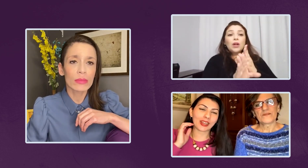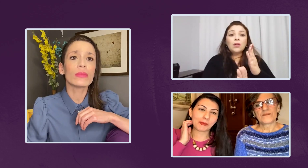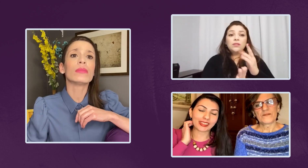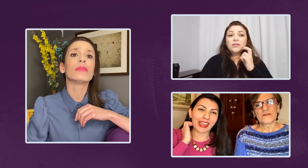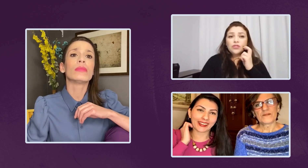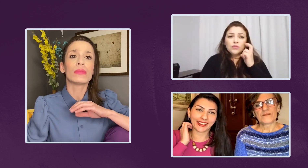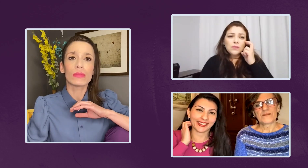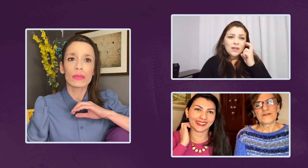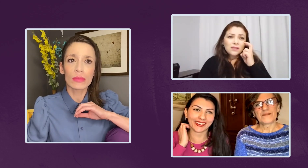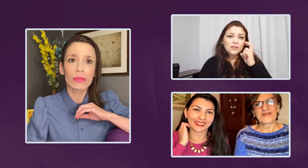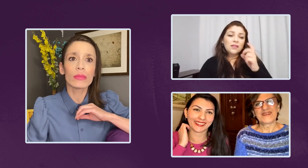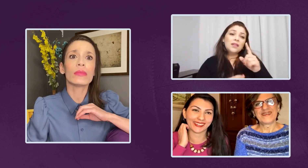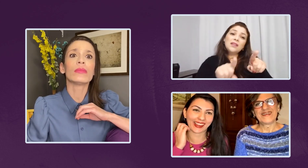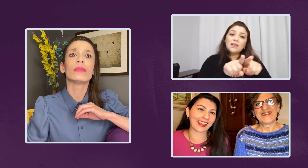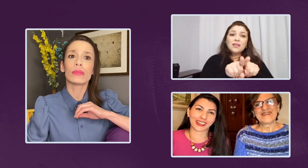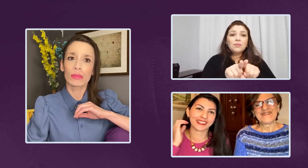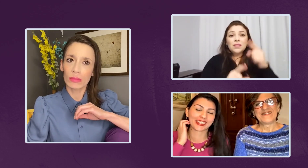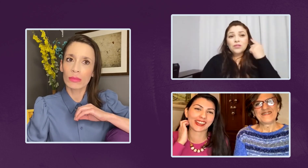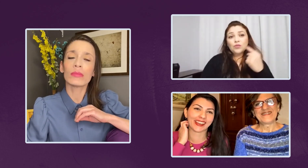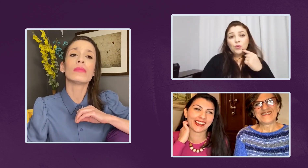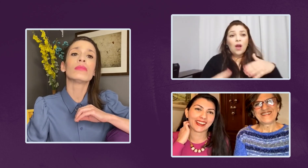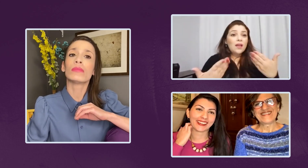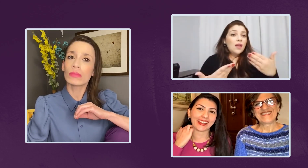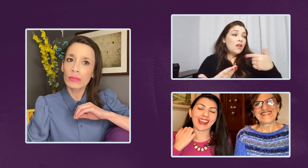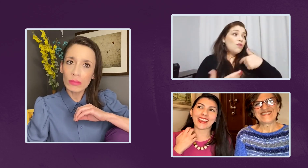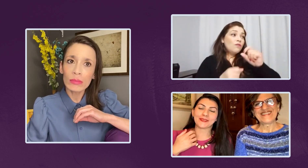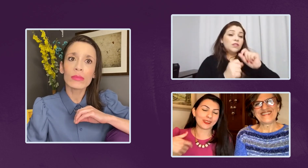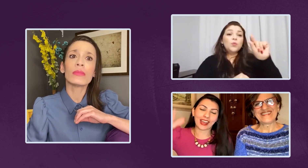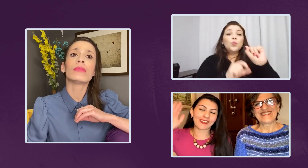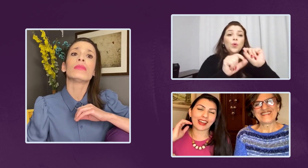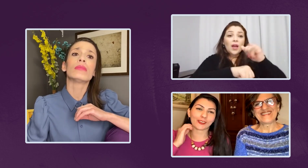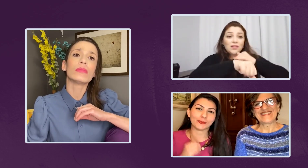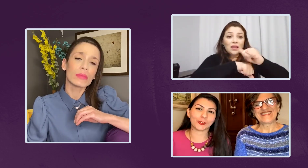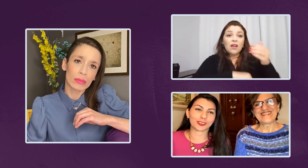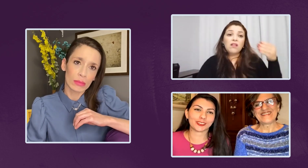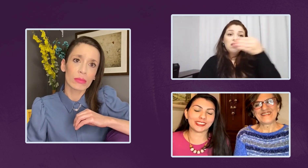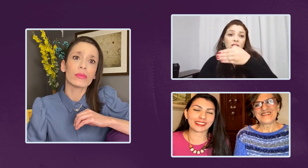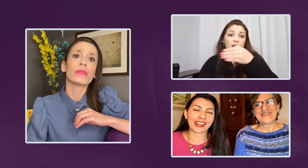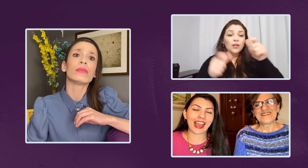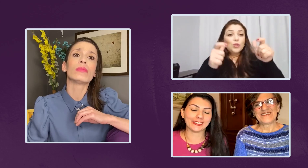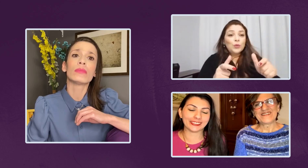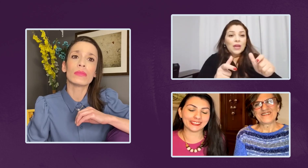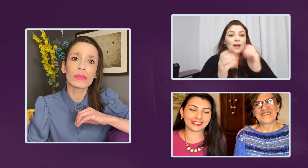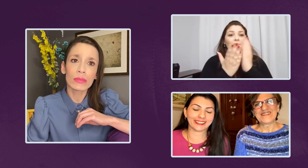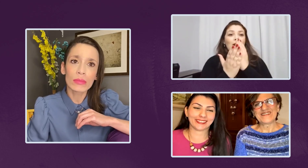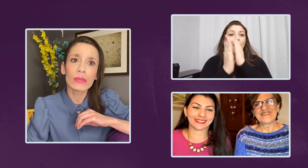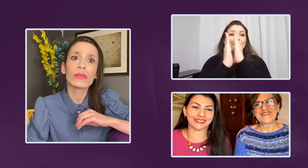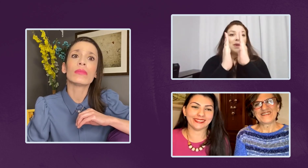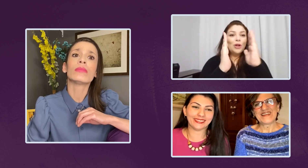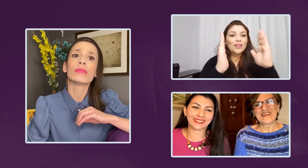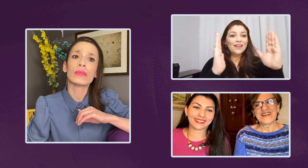isolava na biblioteca. Que era o que tinha. Né? Ficava lá nos mundos literários.